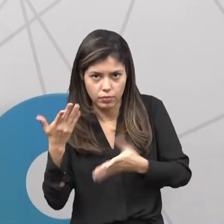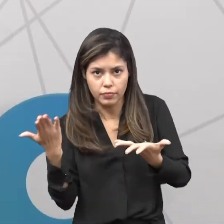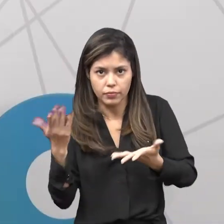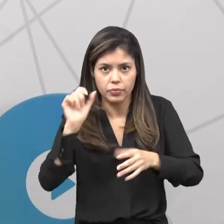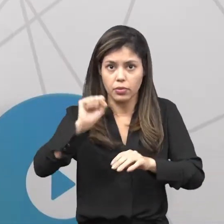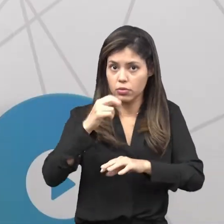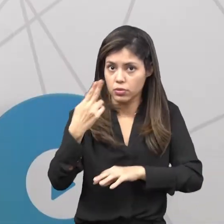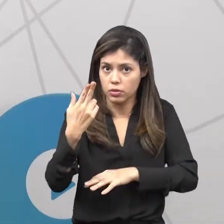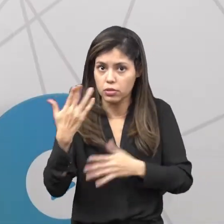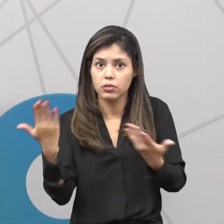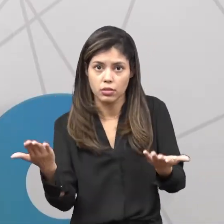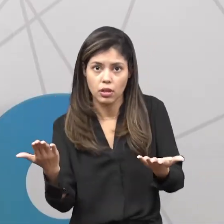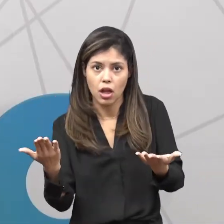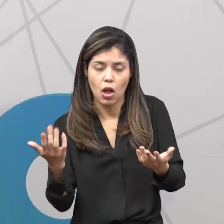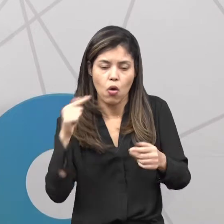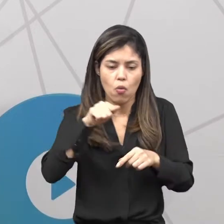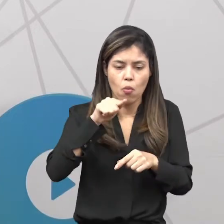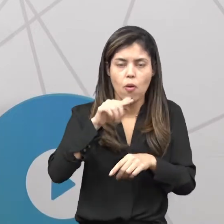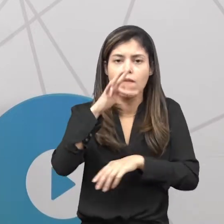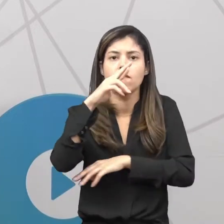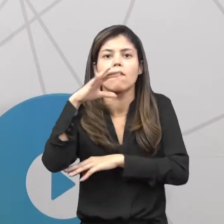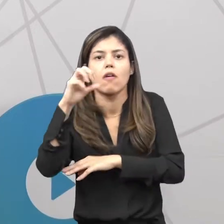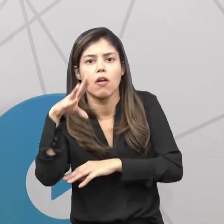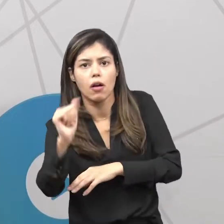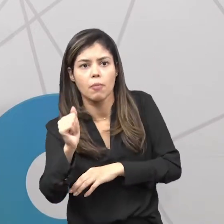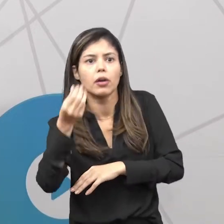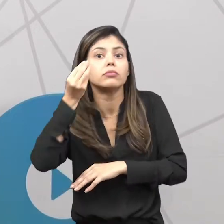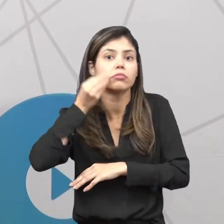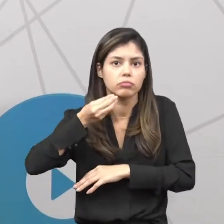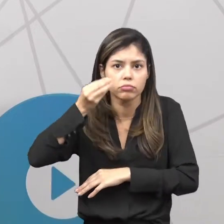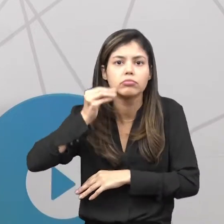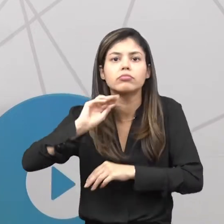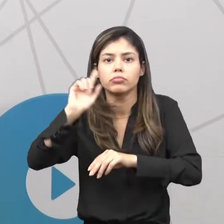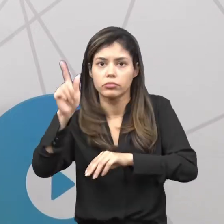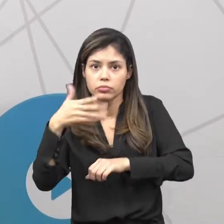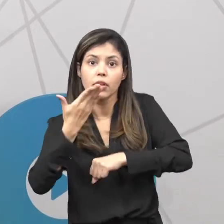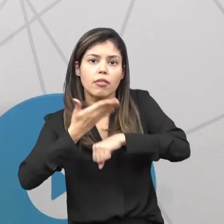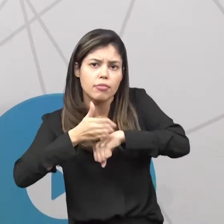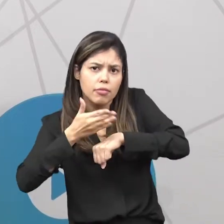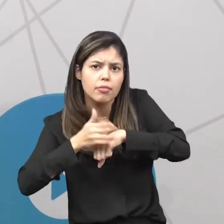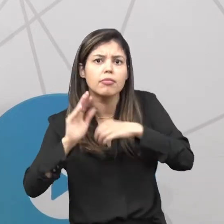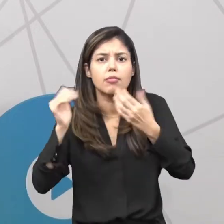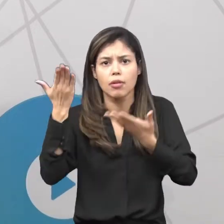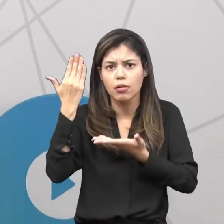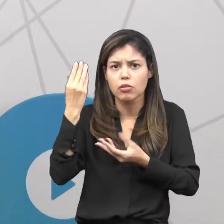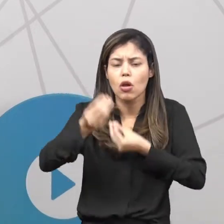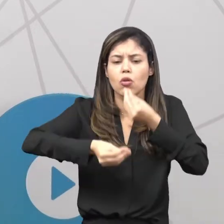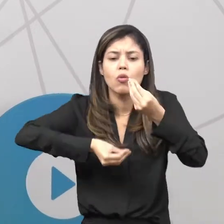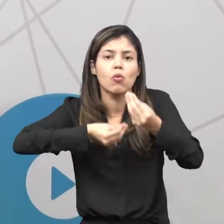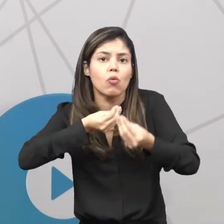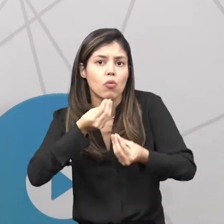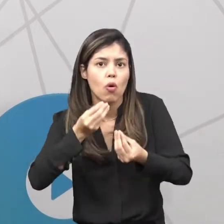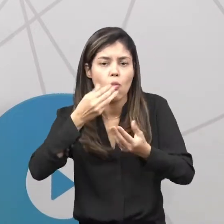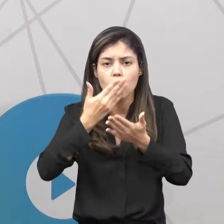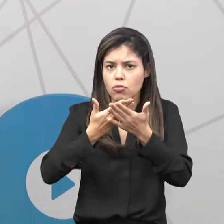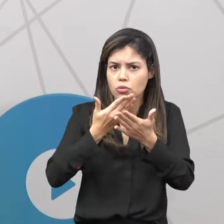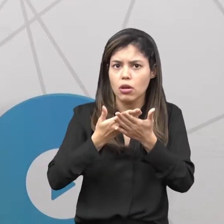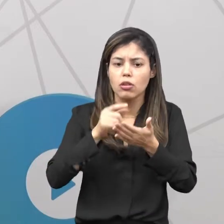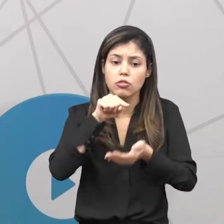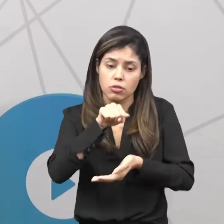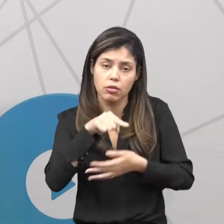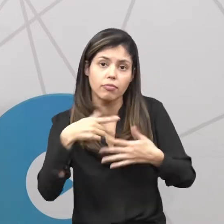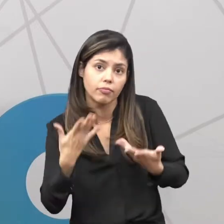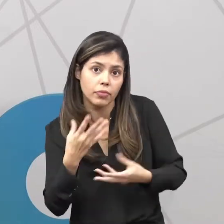seja, é uma forma de fazer um teste antes, de saber como o estudante está